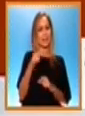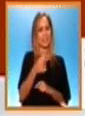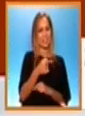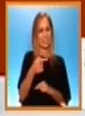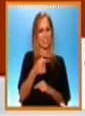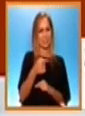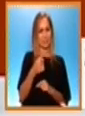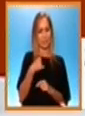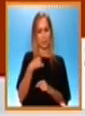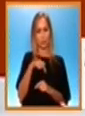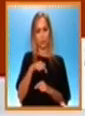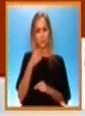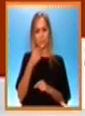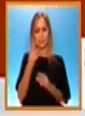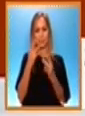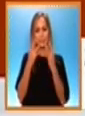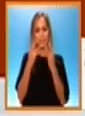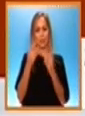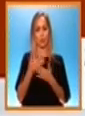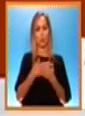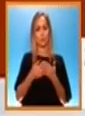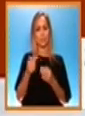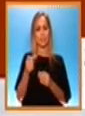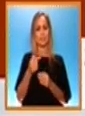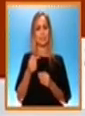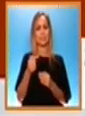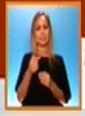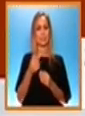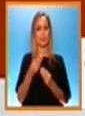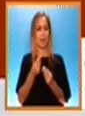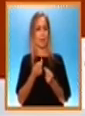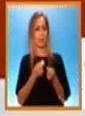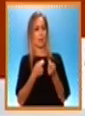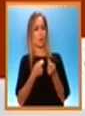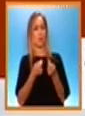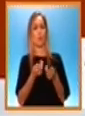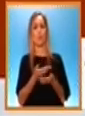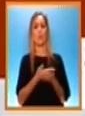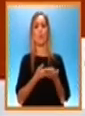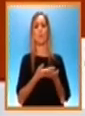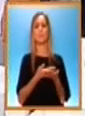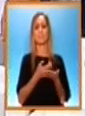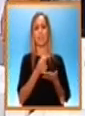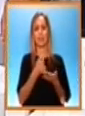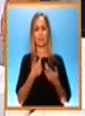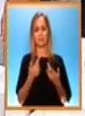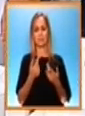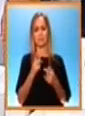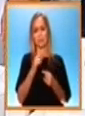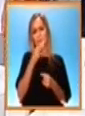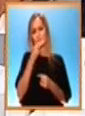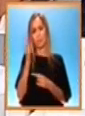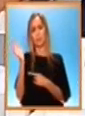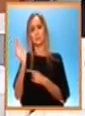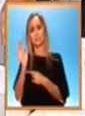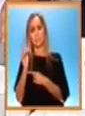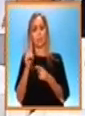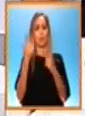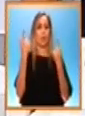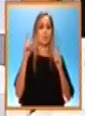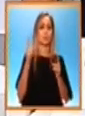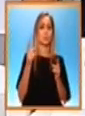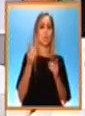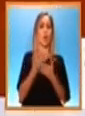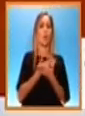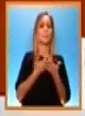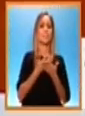hoje as pessoas dizem teatro comercial de uma forma pejorativa. Ah, é comercial e tudo isso. Pessoas, dizem pessoas, em relação ao cinema é assim, e outras sim, mas coisas, é assim, música, mas é